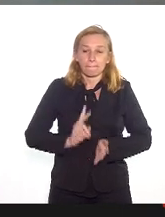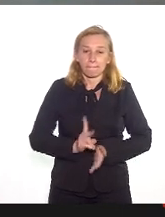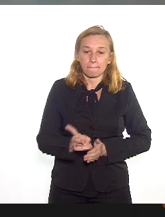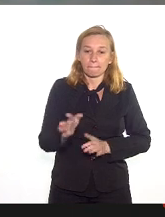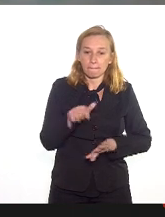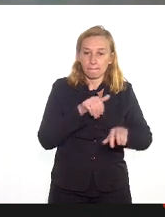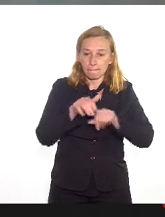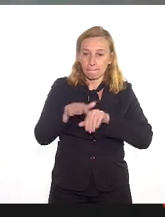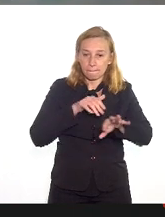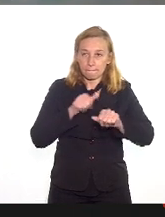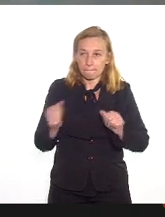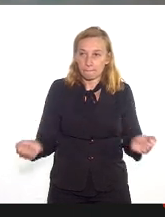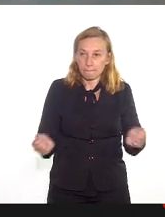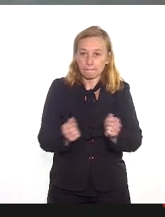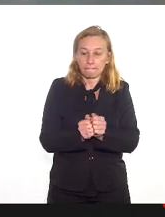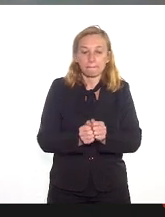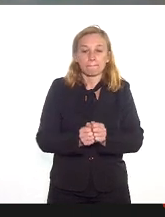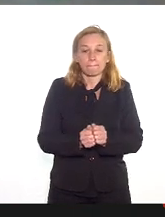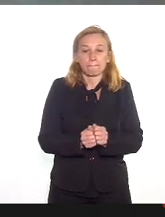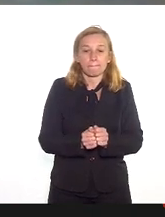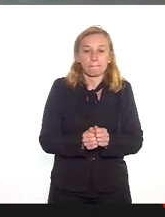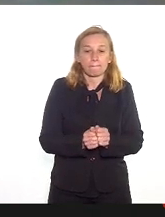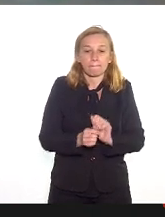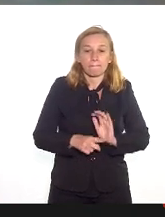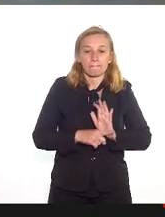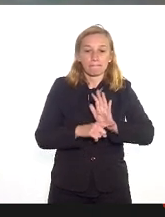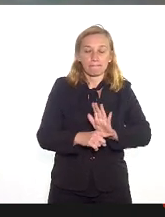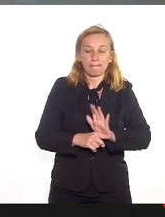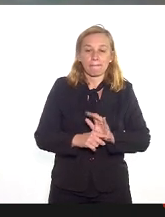chamada para participar disso e contribuiu,